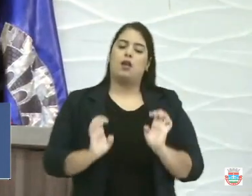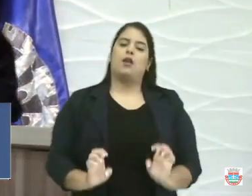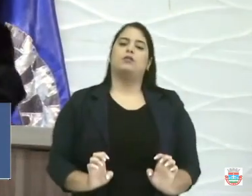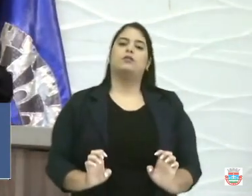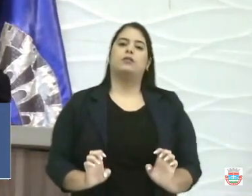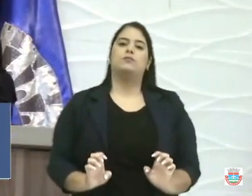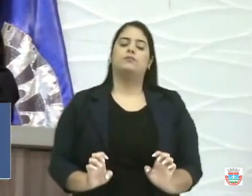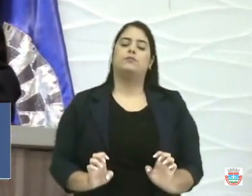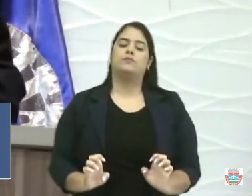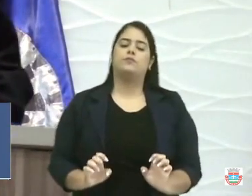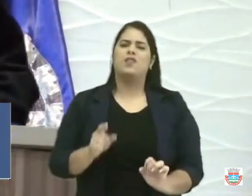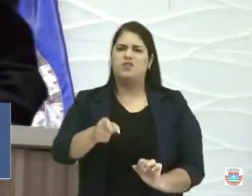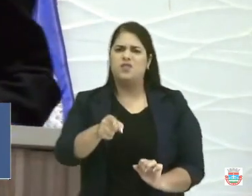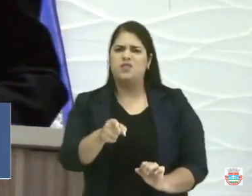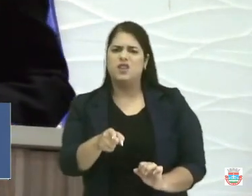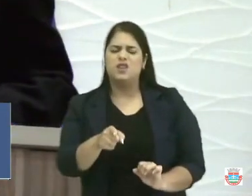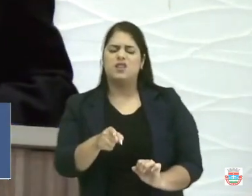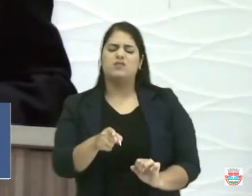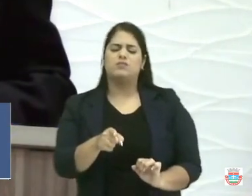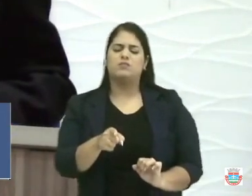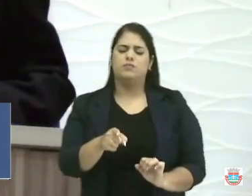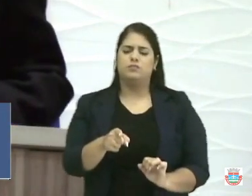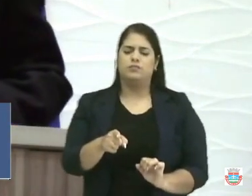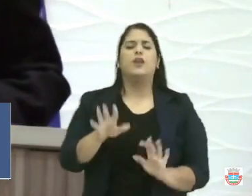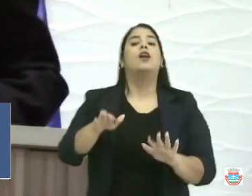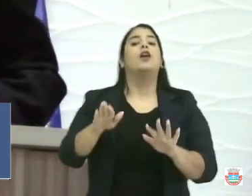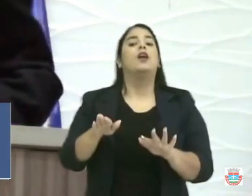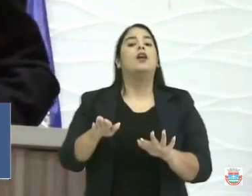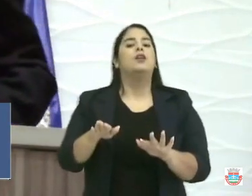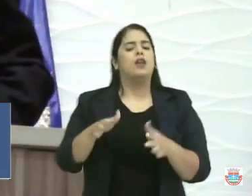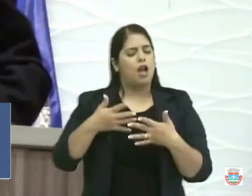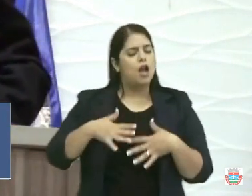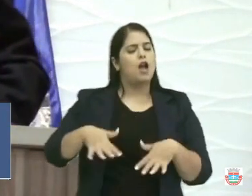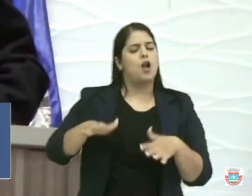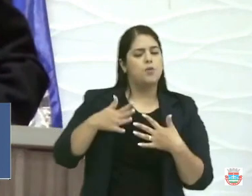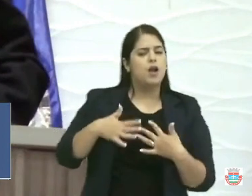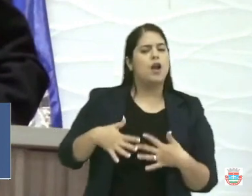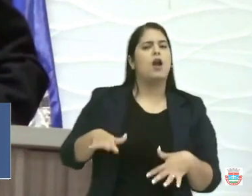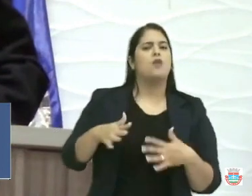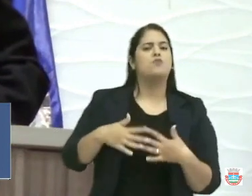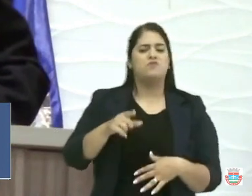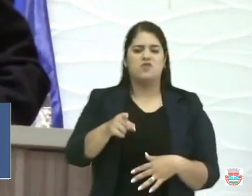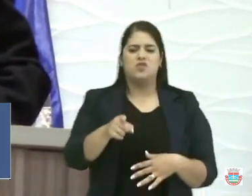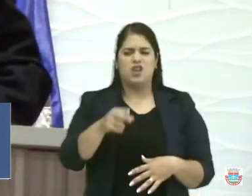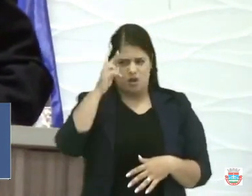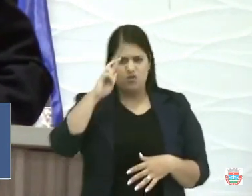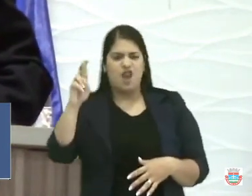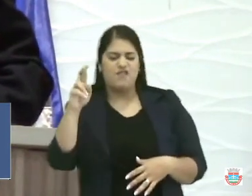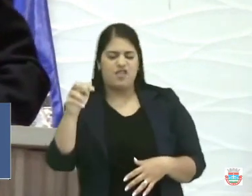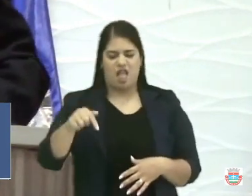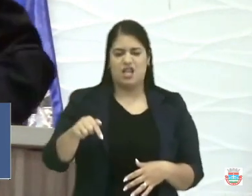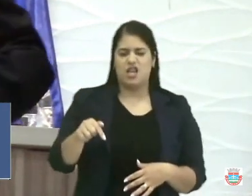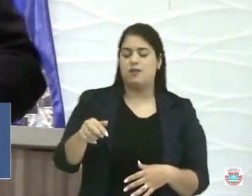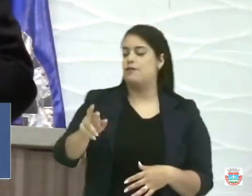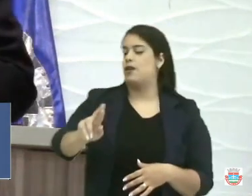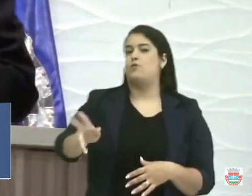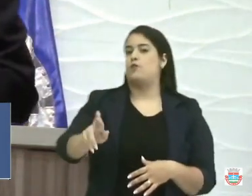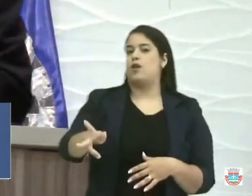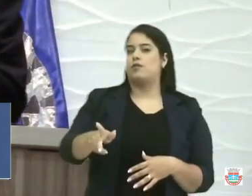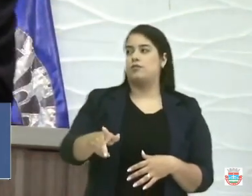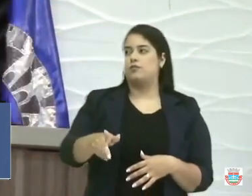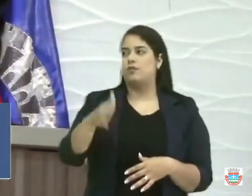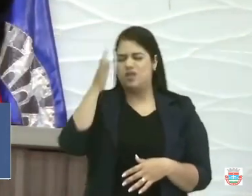e você passasse porque o cara fez uma coisa dessa, eu diria, epa, meu filho, baixa o fogo aí e o senhor não manda aqui, não. Porque sabe o que é, Vossa Excelência